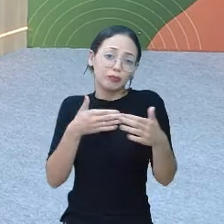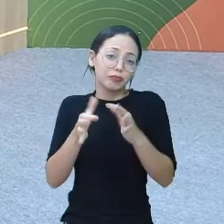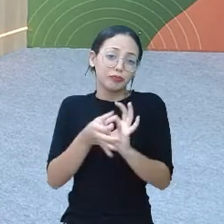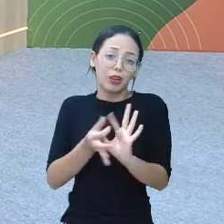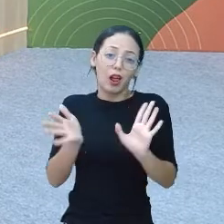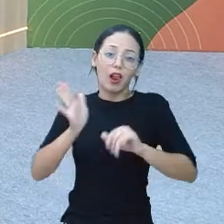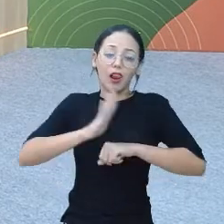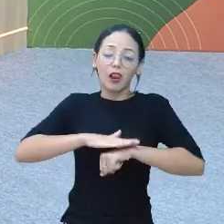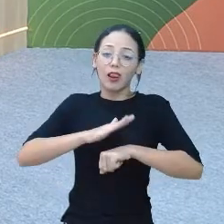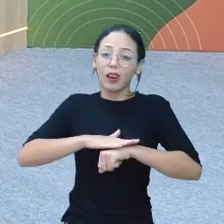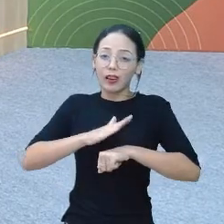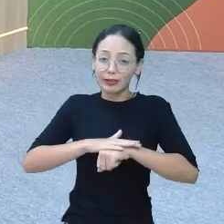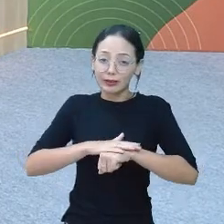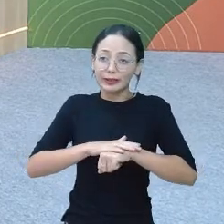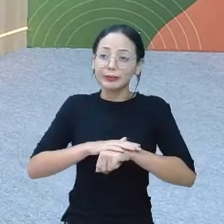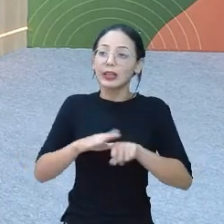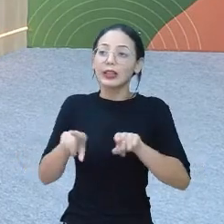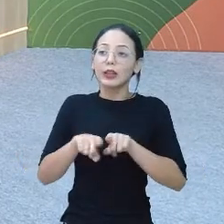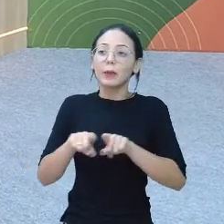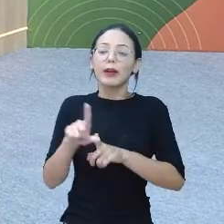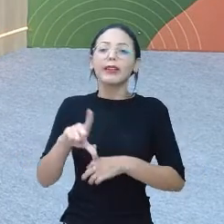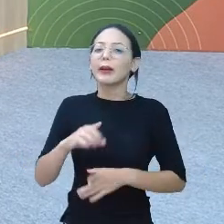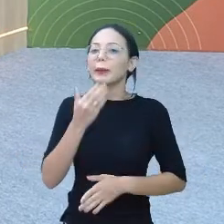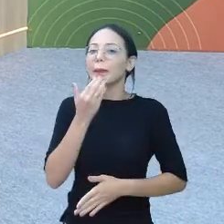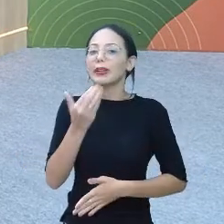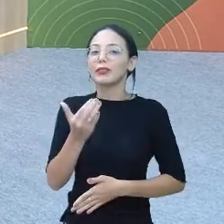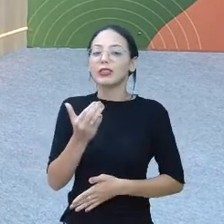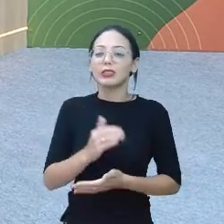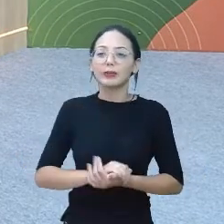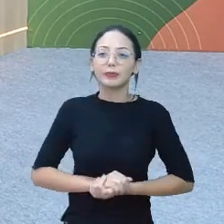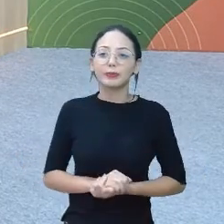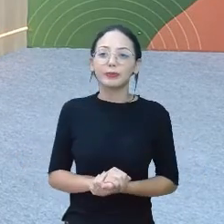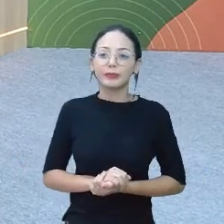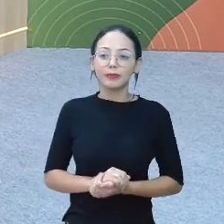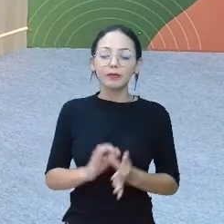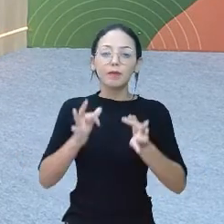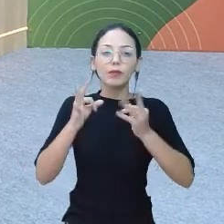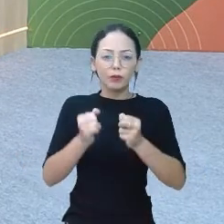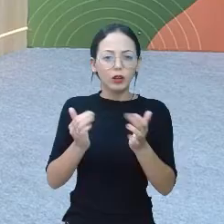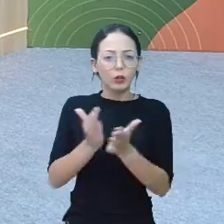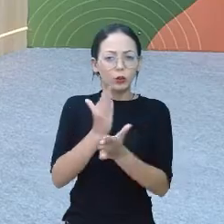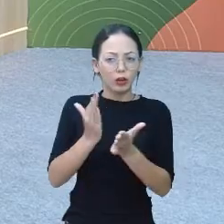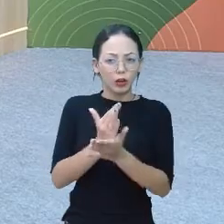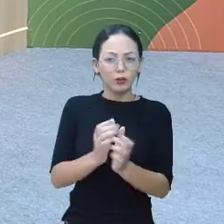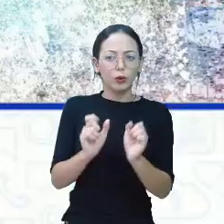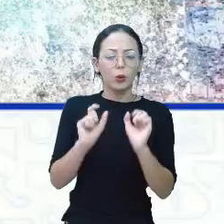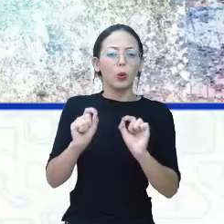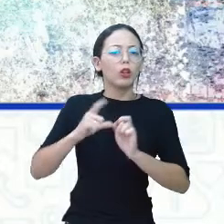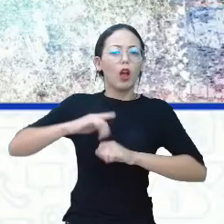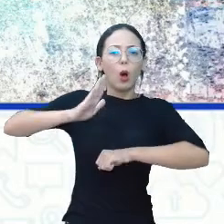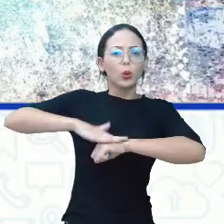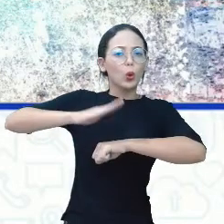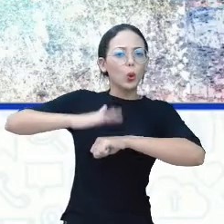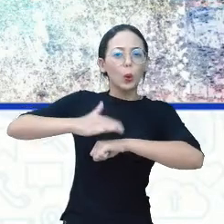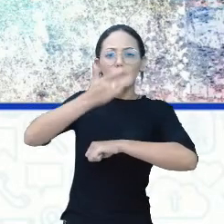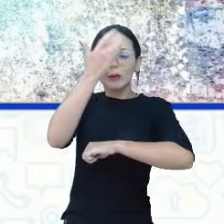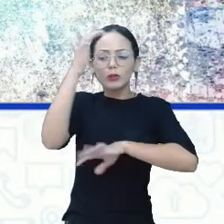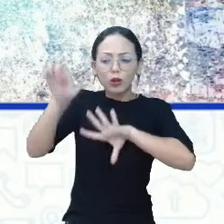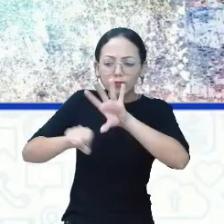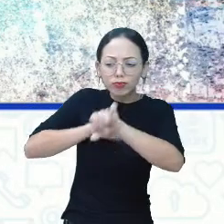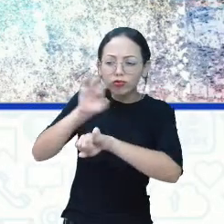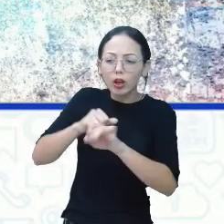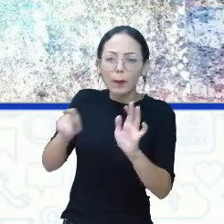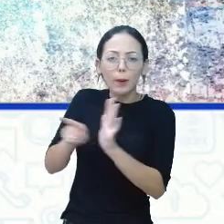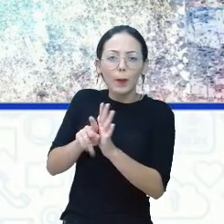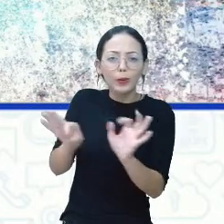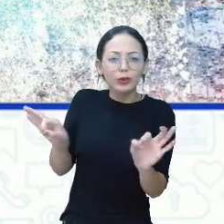e assumir aí as suas preferências. O final do livro também pode ser aberto, né, dando autonomia ao leitor para buscar o seu próprio